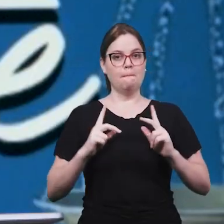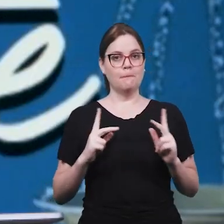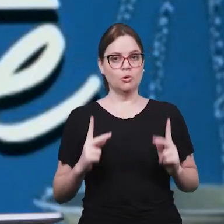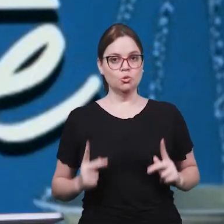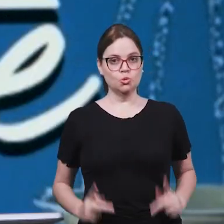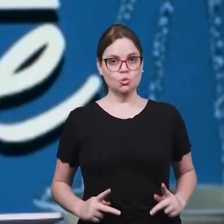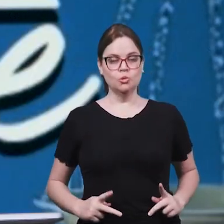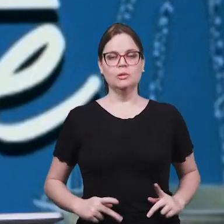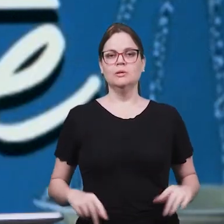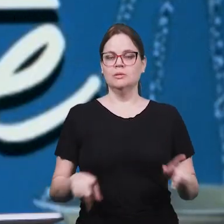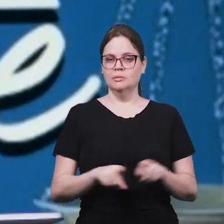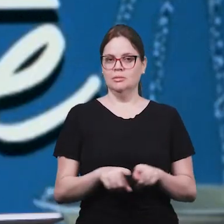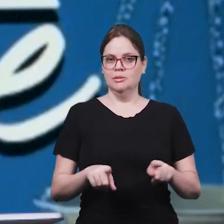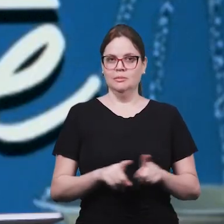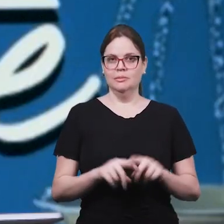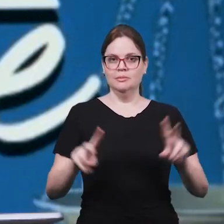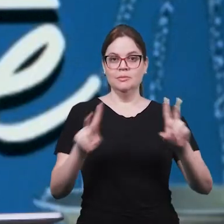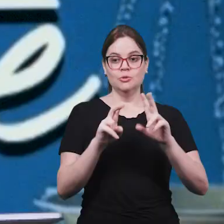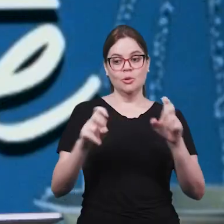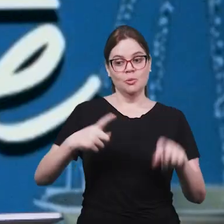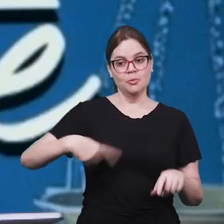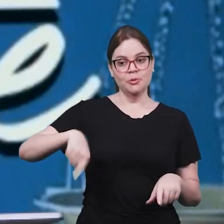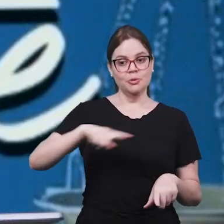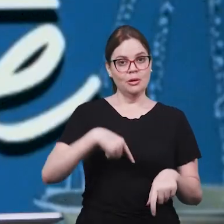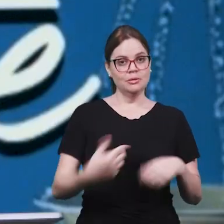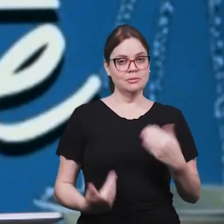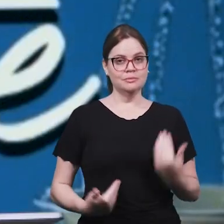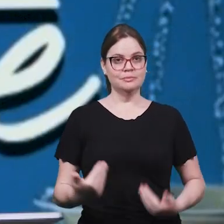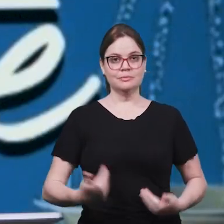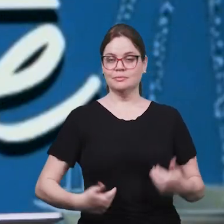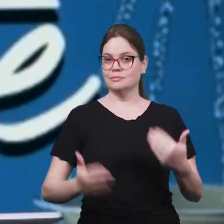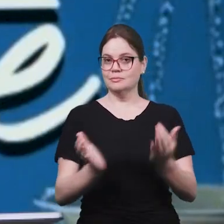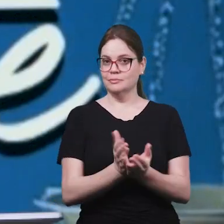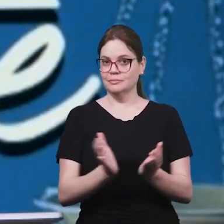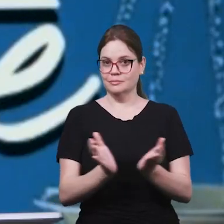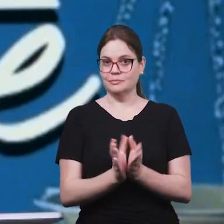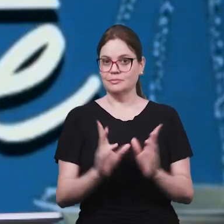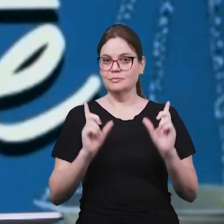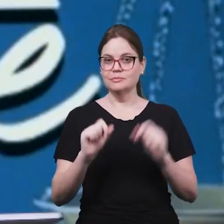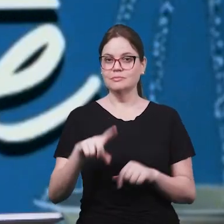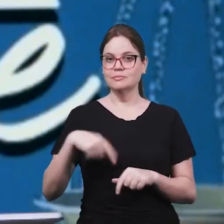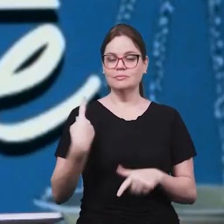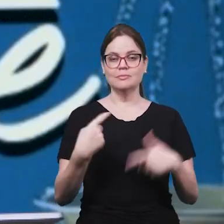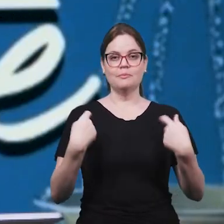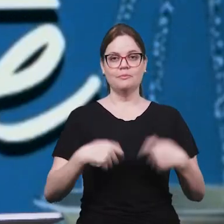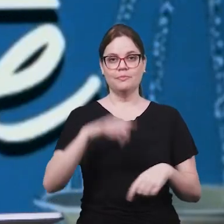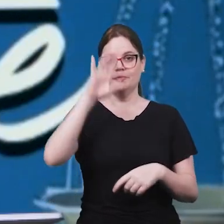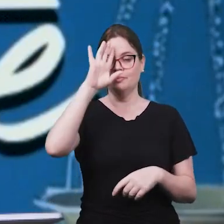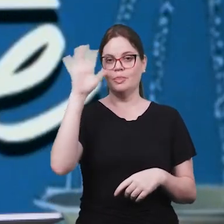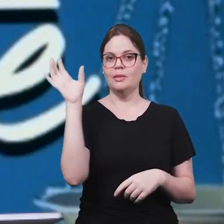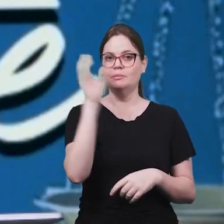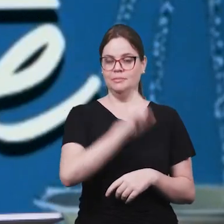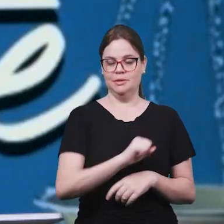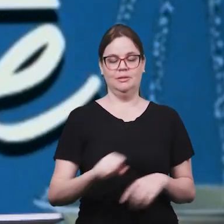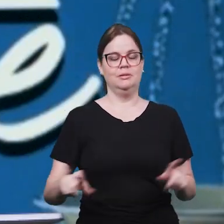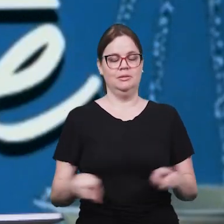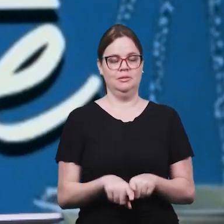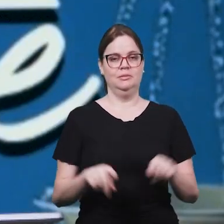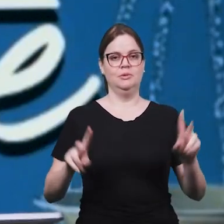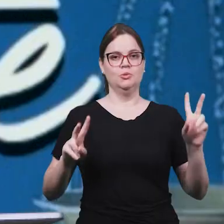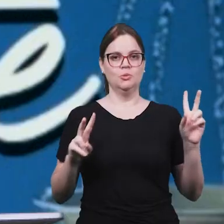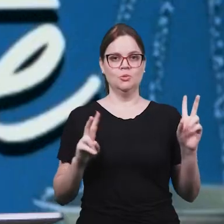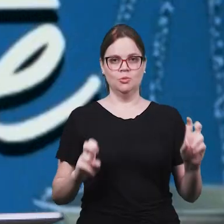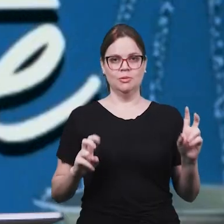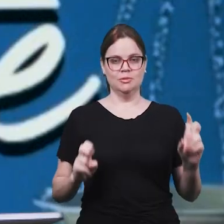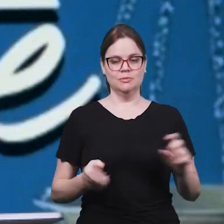principalmente se tratando do crente, o que é que nós temos muito a aprender e muito a abordar aqui sobre esse assunto